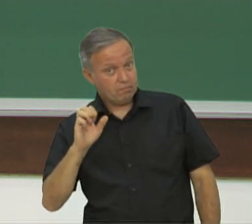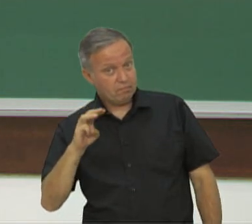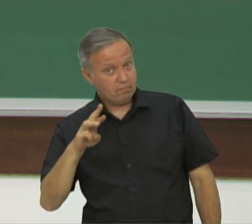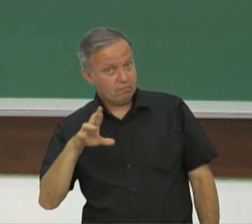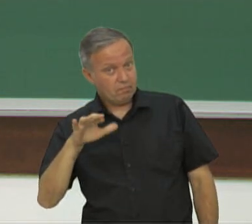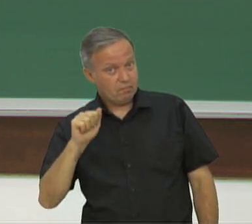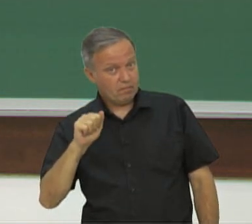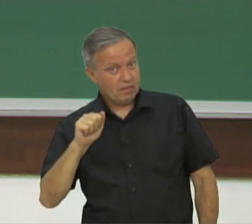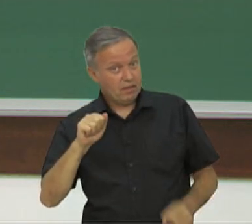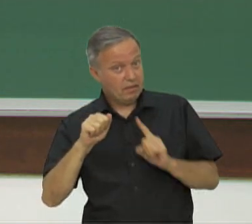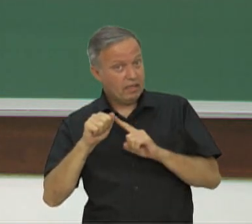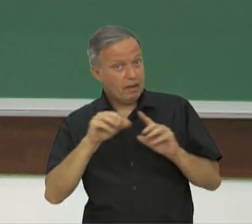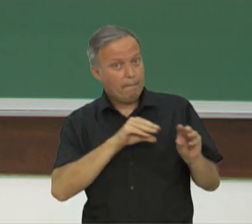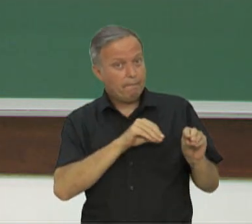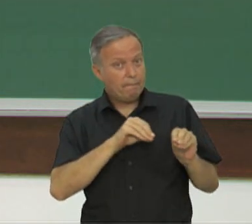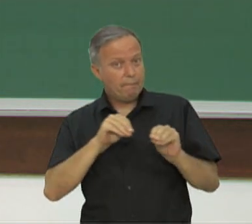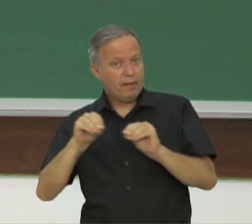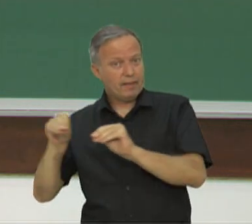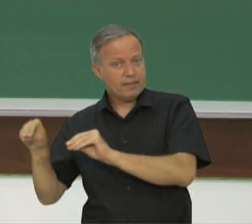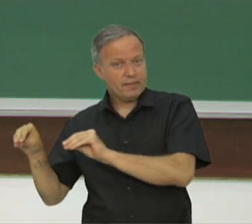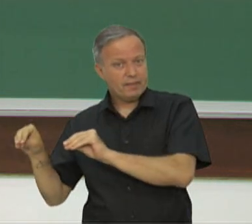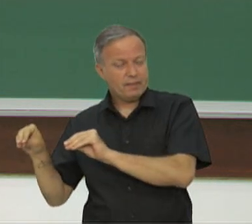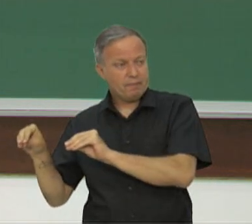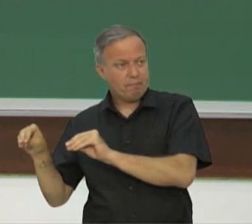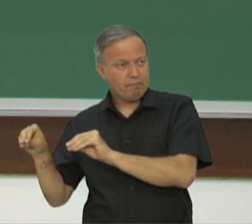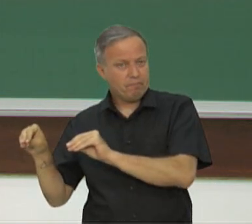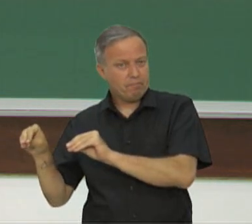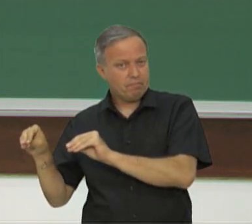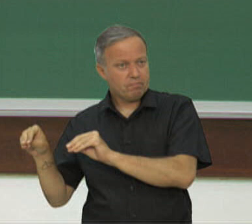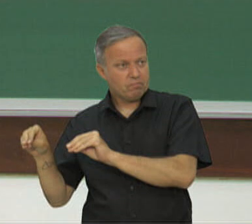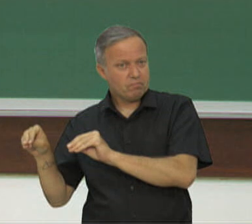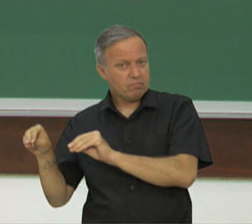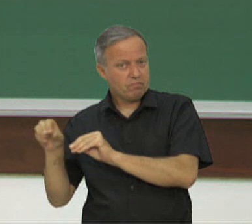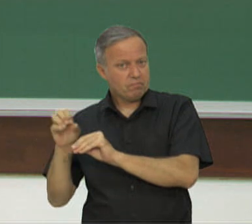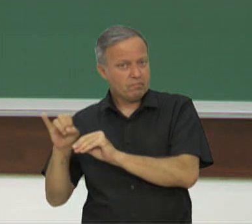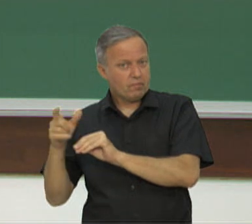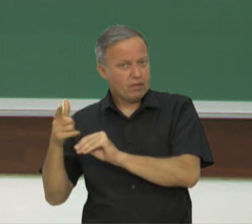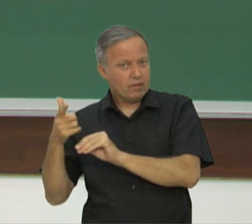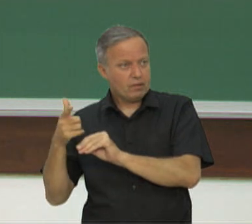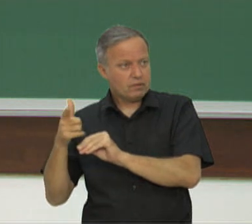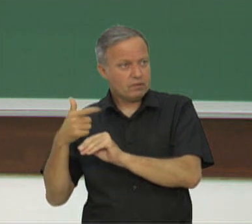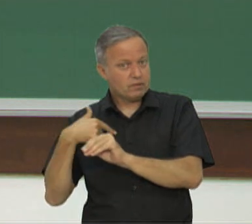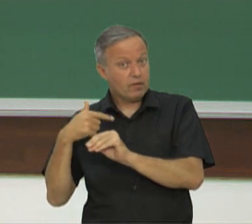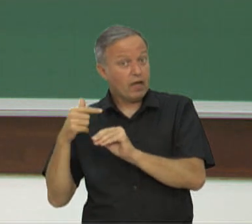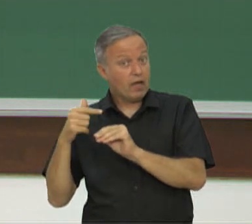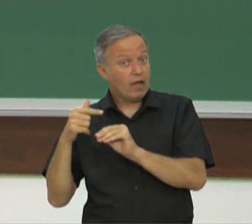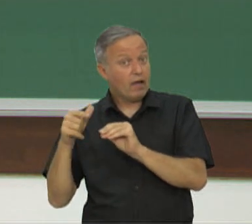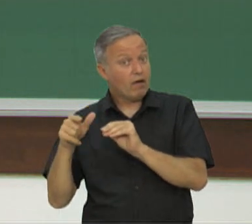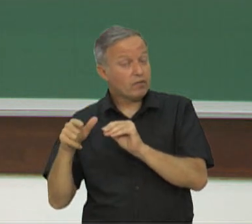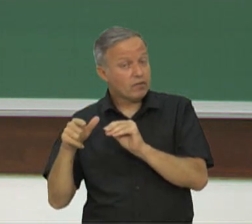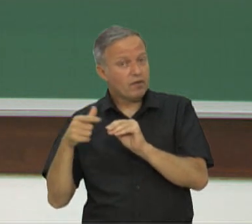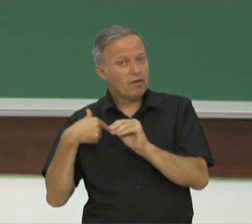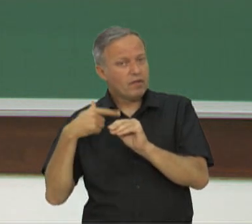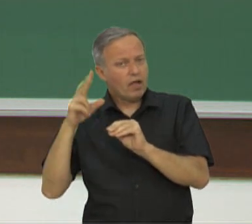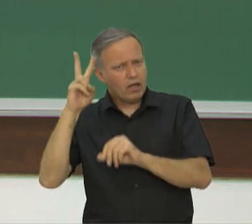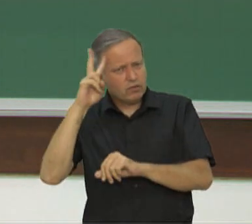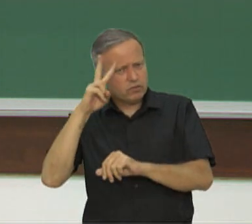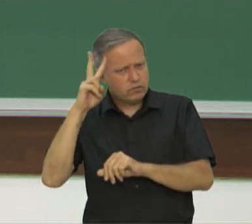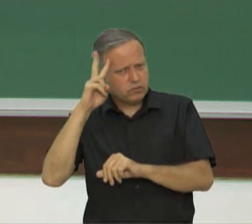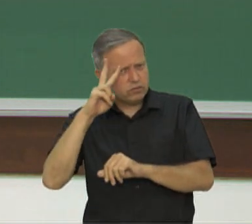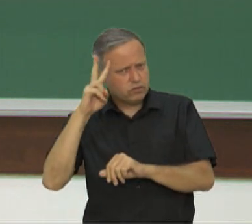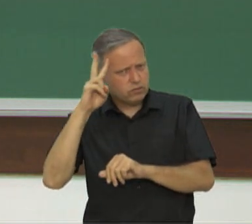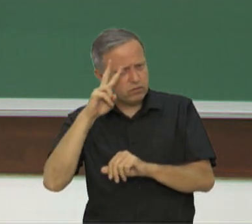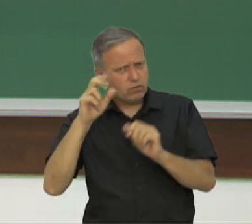é passageira, então essa performance é passageira. Se a gente não tivesse os registros feitos com